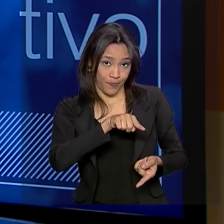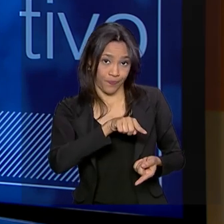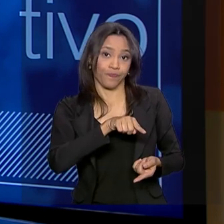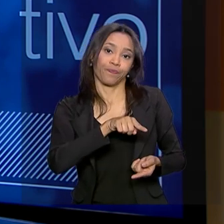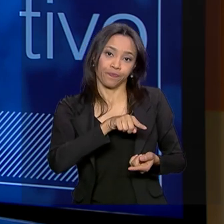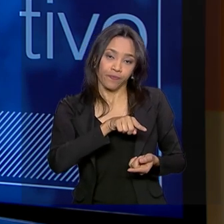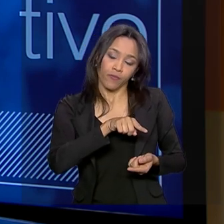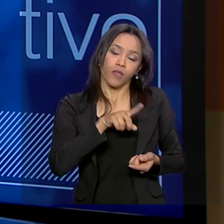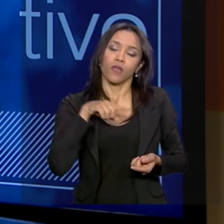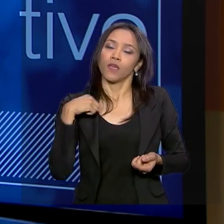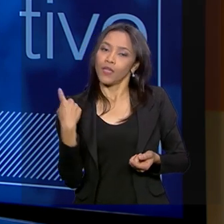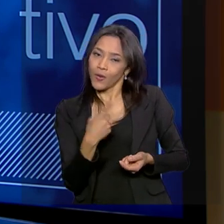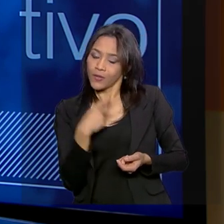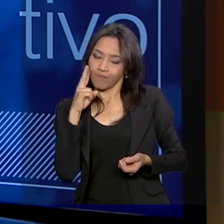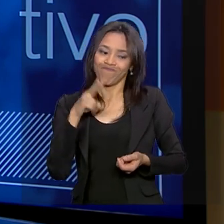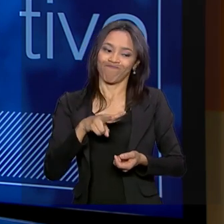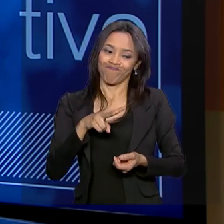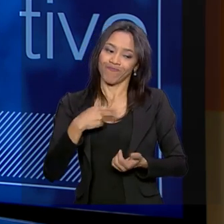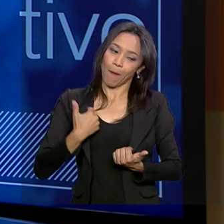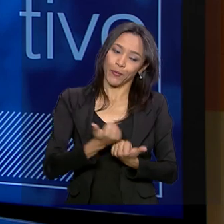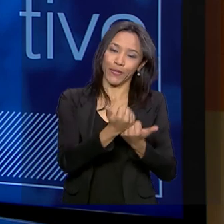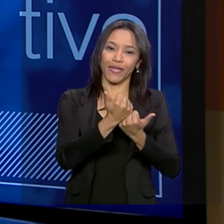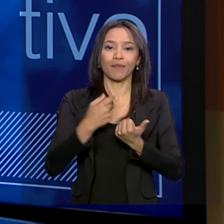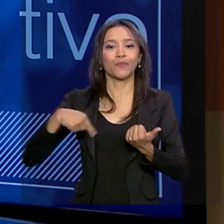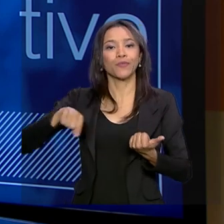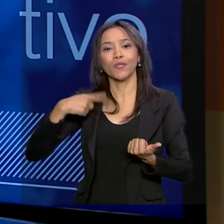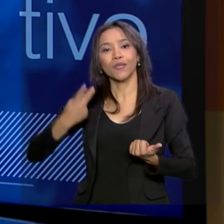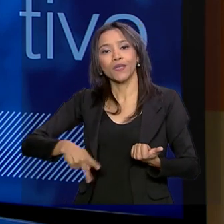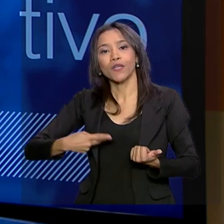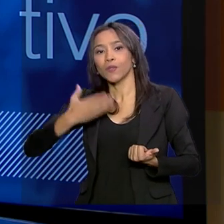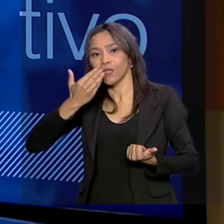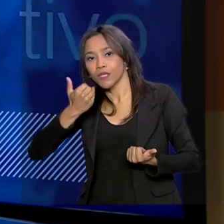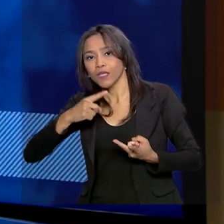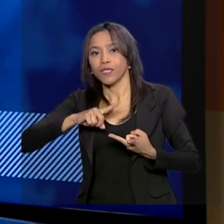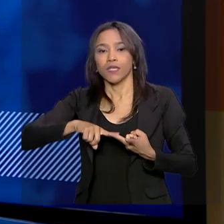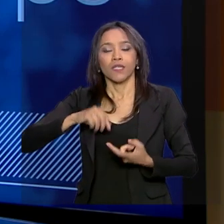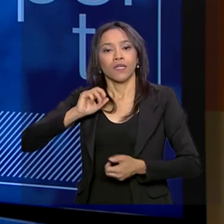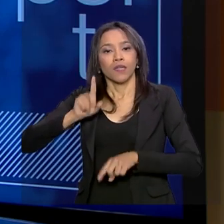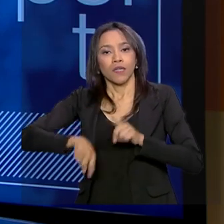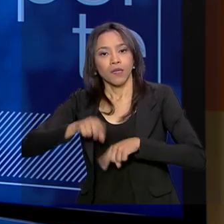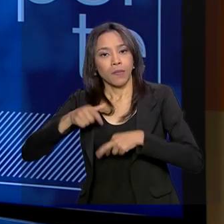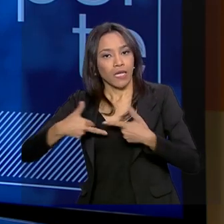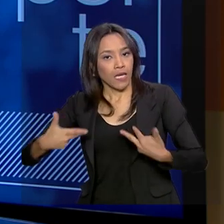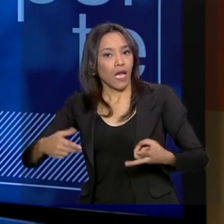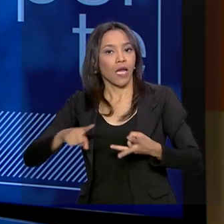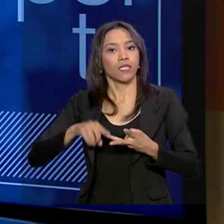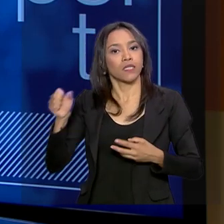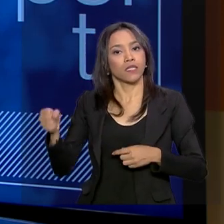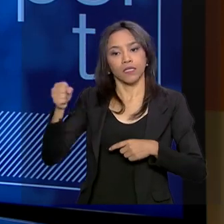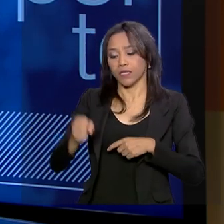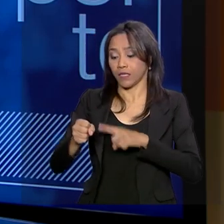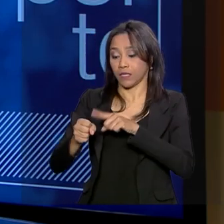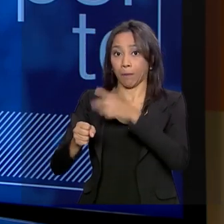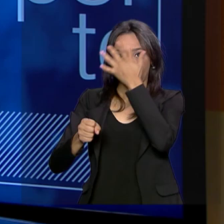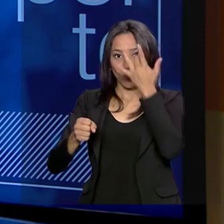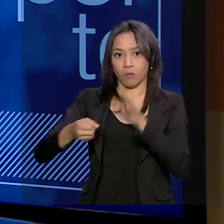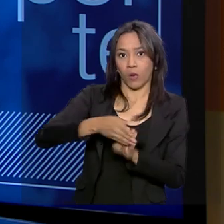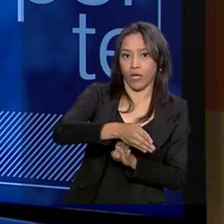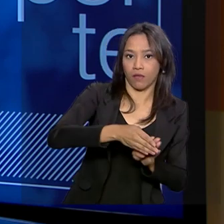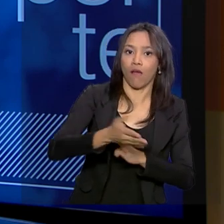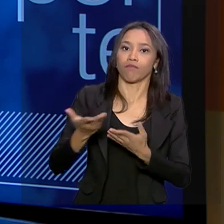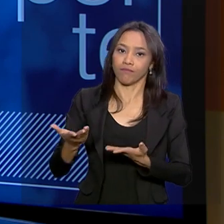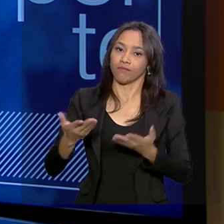E nós podemos apoiar na parte de alimentação com equipamentos e pessoas capacitadas para tocar esse projeto.